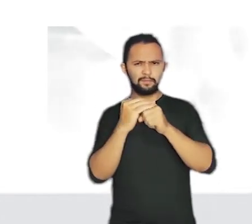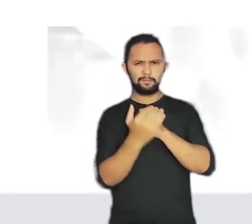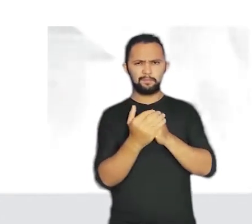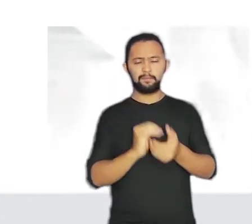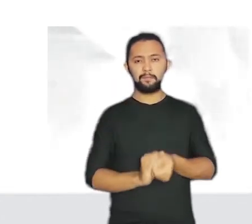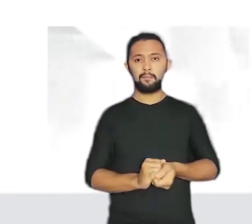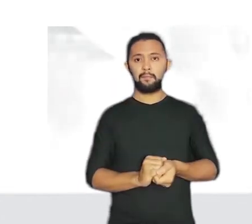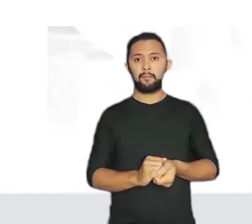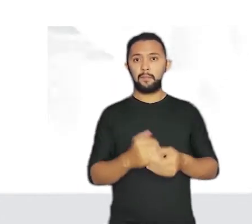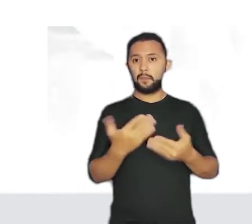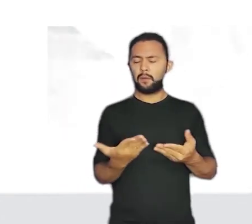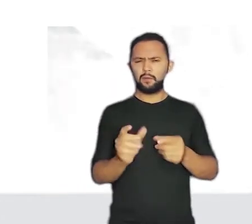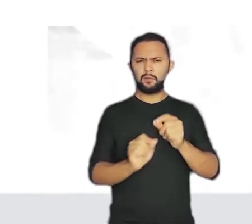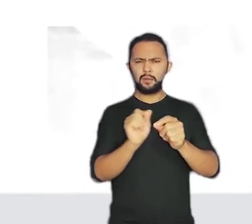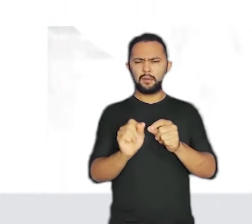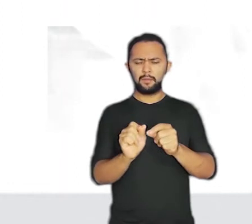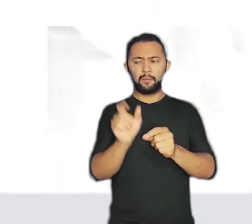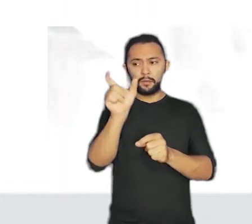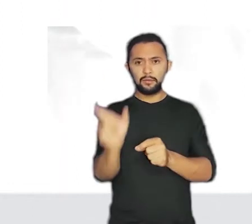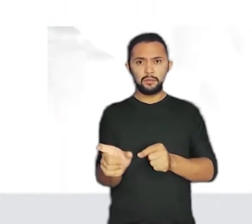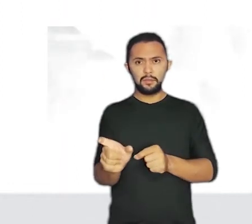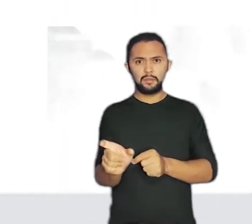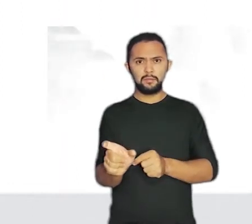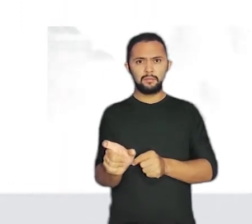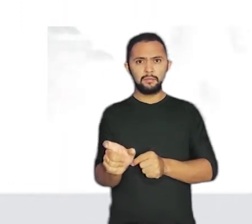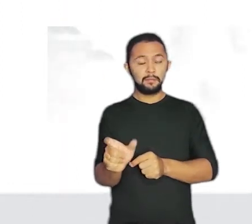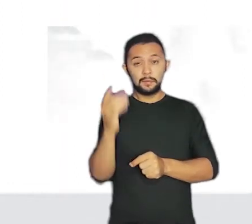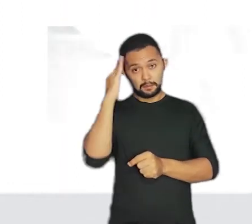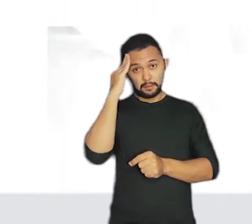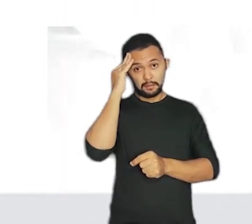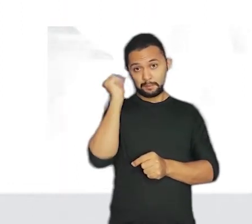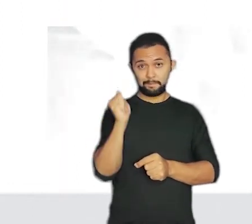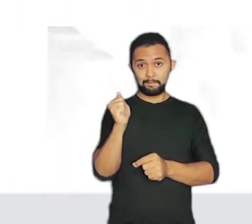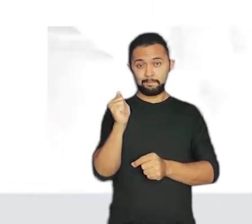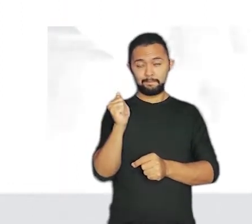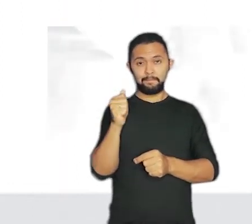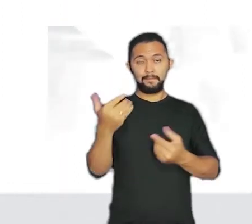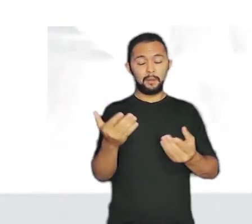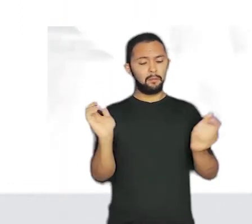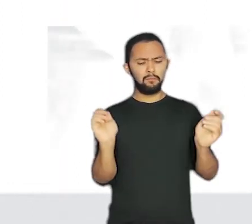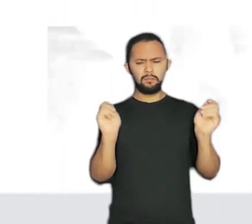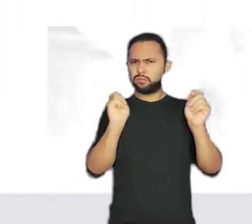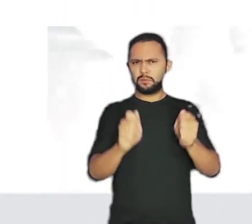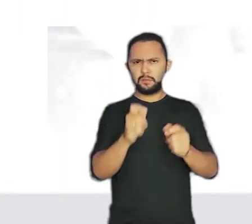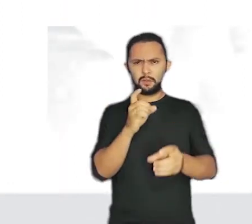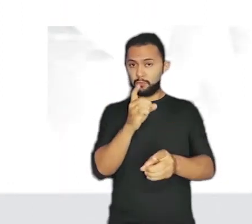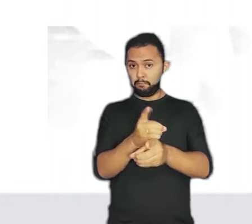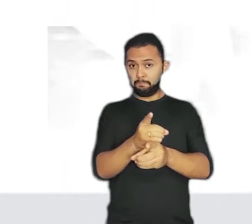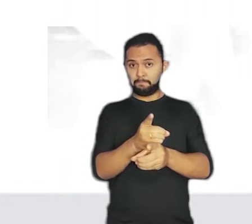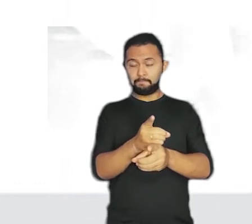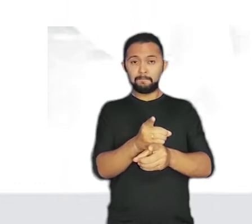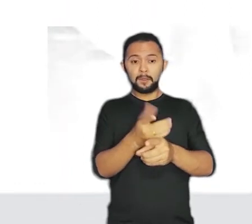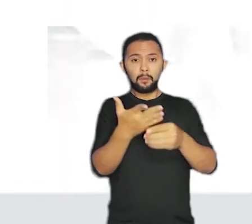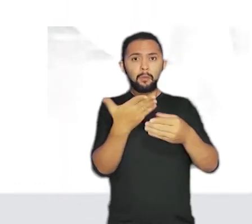E o que é um sujeito indeterminado, pessoal? O nome já está dizendo. Não é possível determinar, ou seja, não é